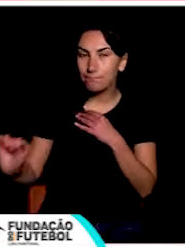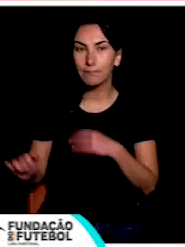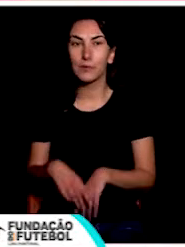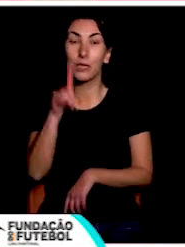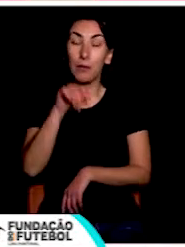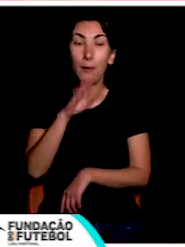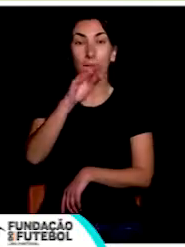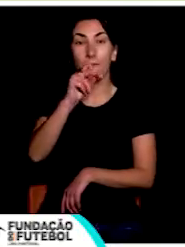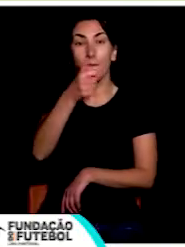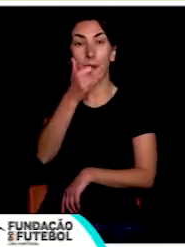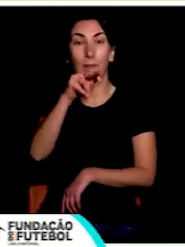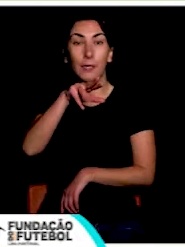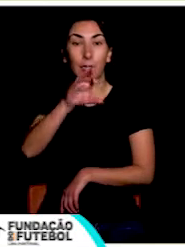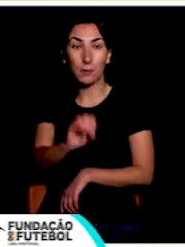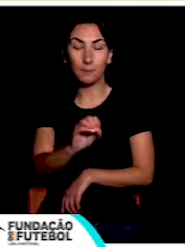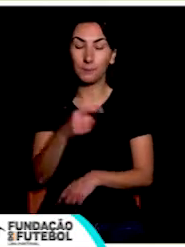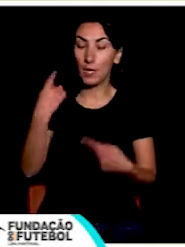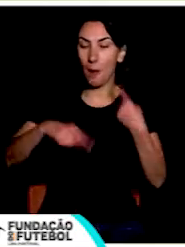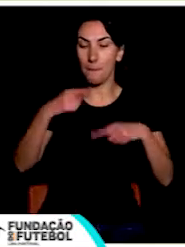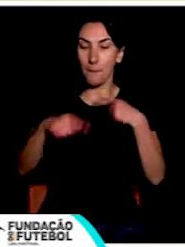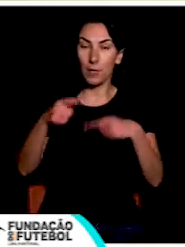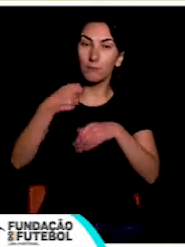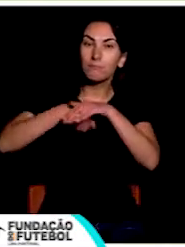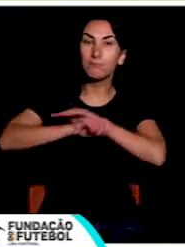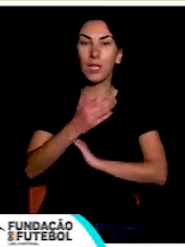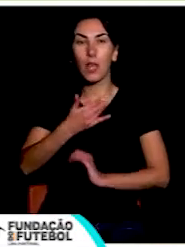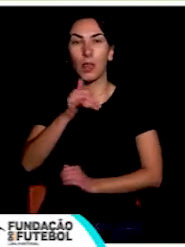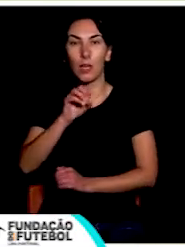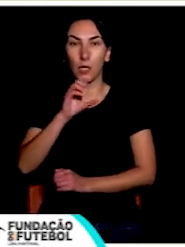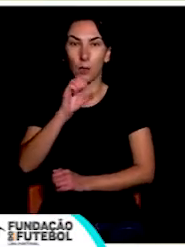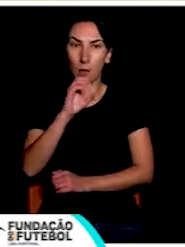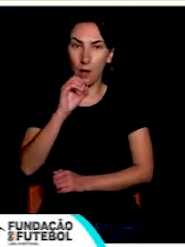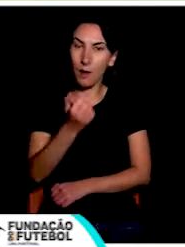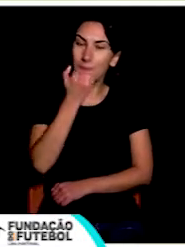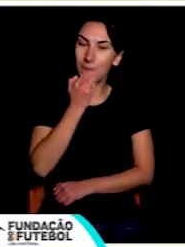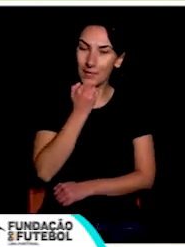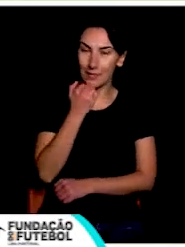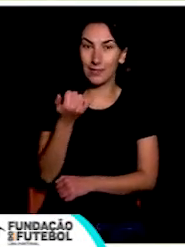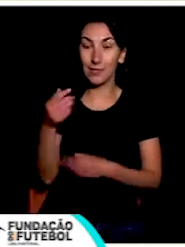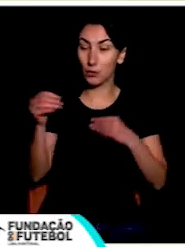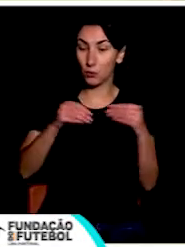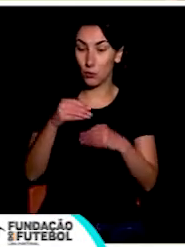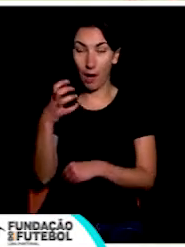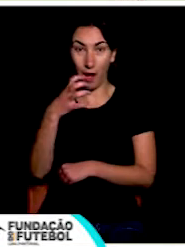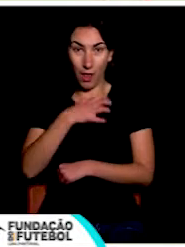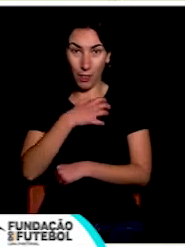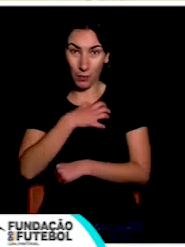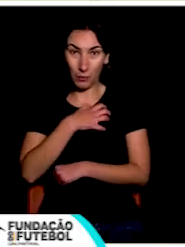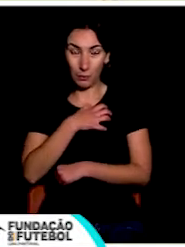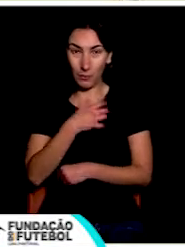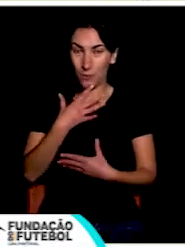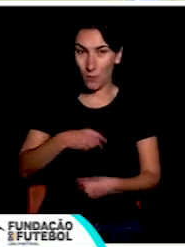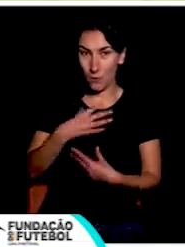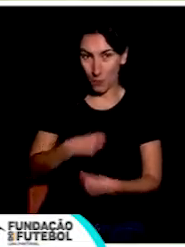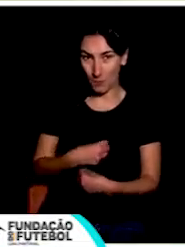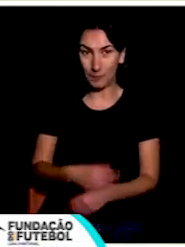gosto muito do Fabinho, do Liverpool. Matosinhense de nascença, Diogo Gomes tem o prazer de jogar no clube do coração. Mesmo